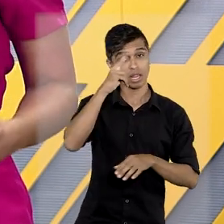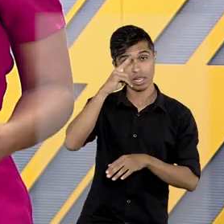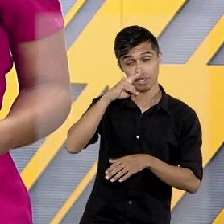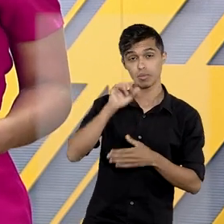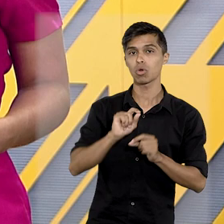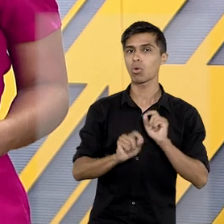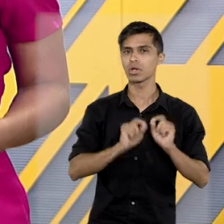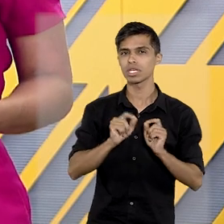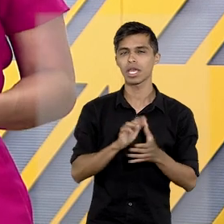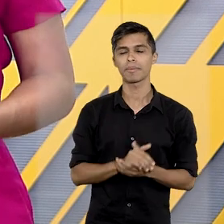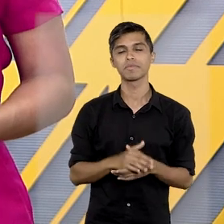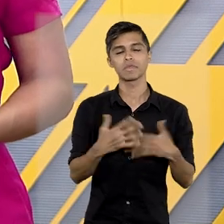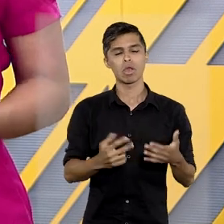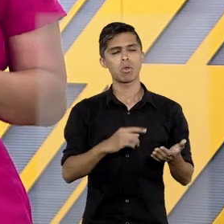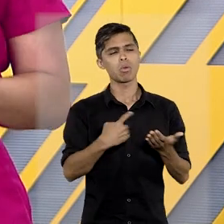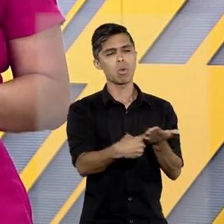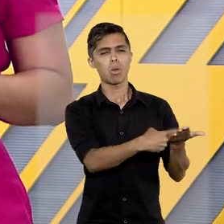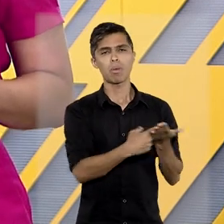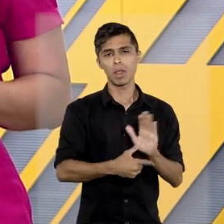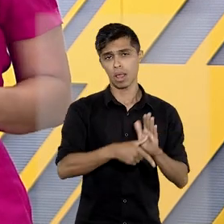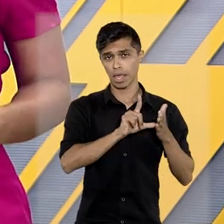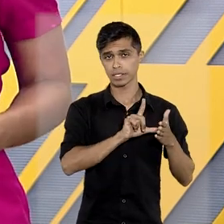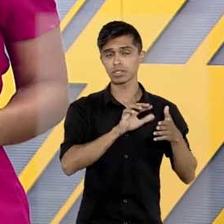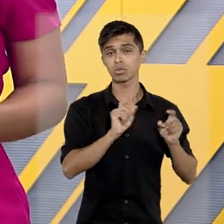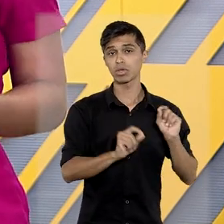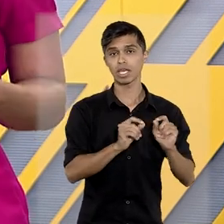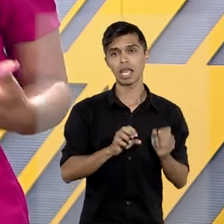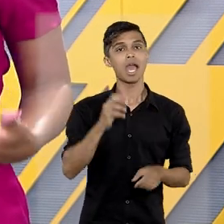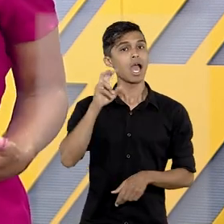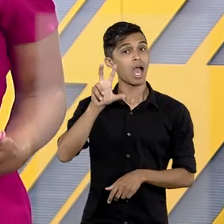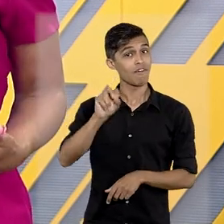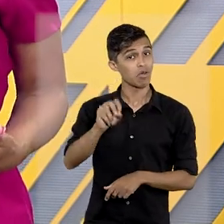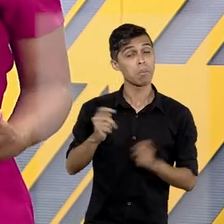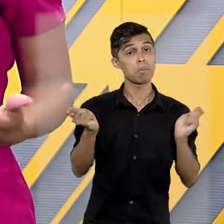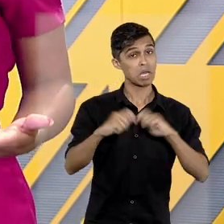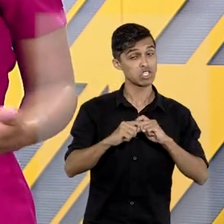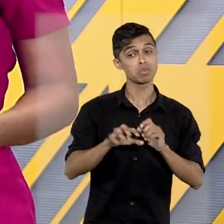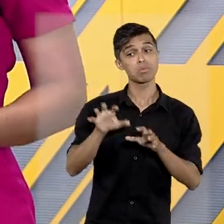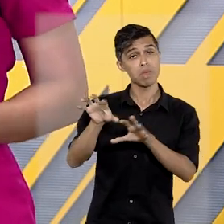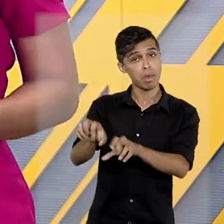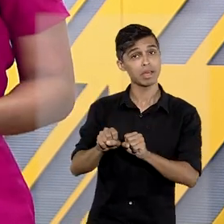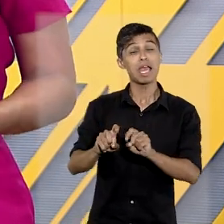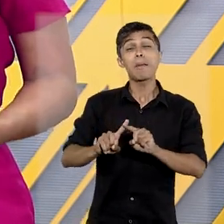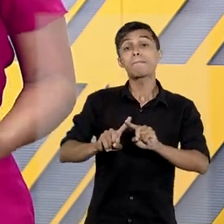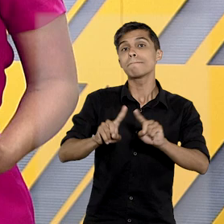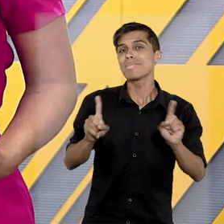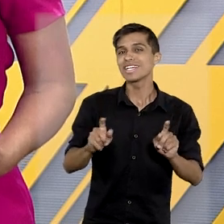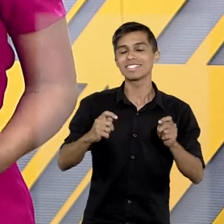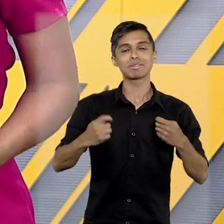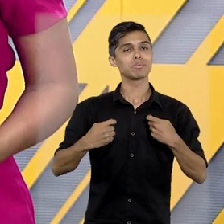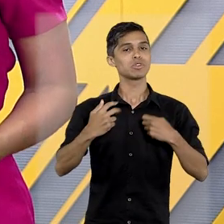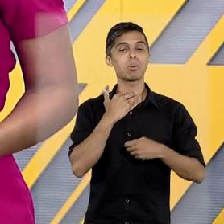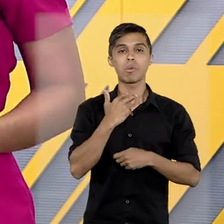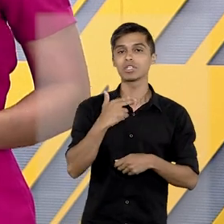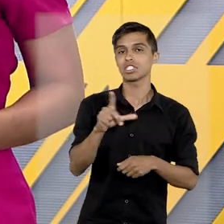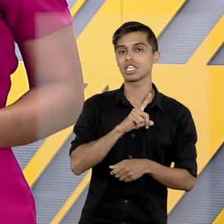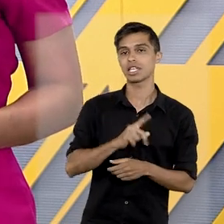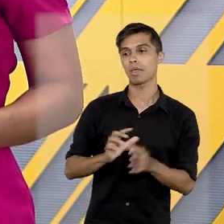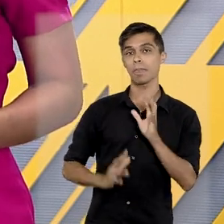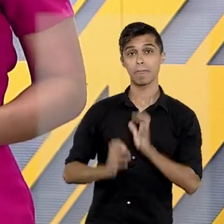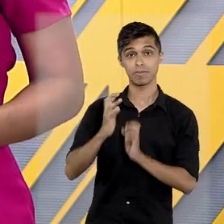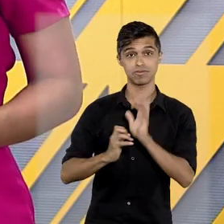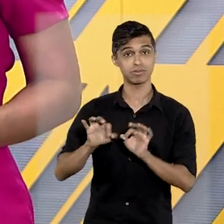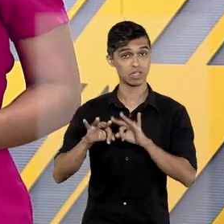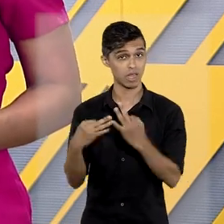que, segundo precedentes da corte, é possível que avós adotem netos, desde que isso não gere confusão na estrutura